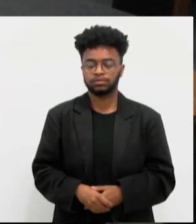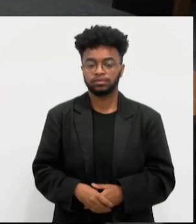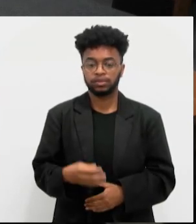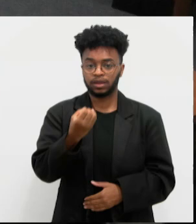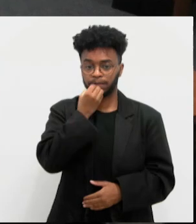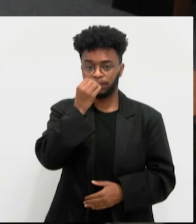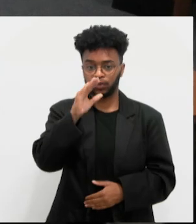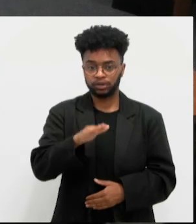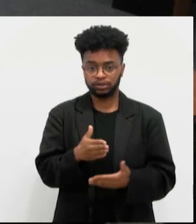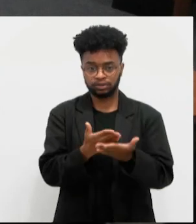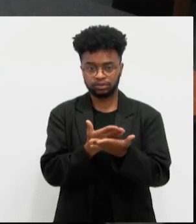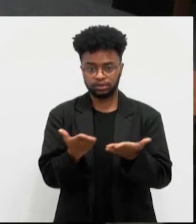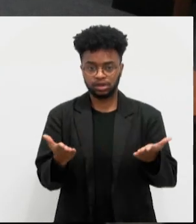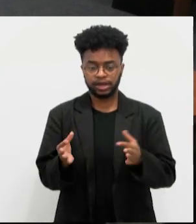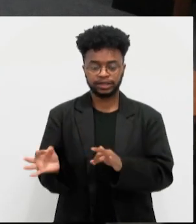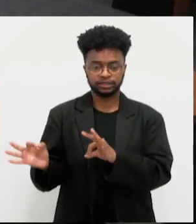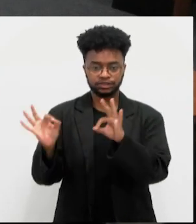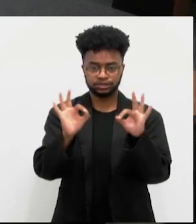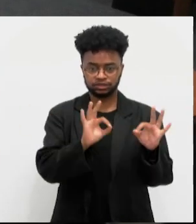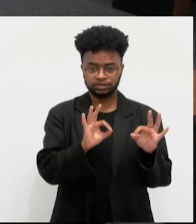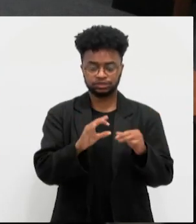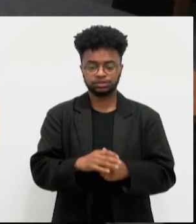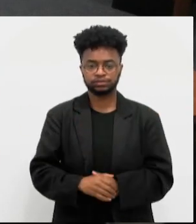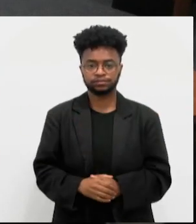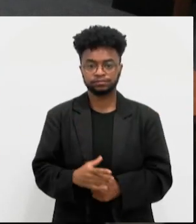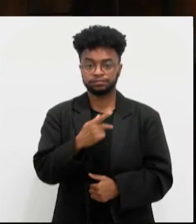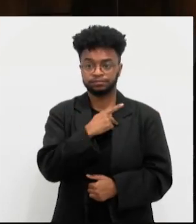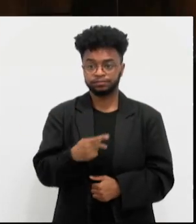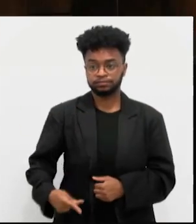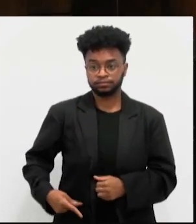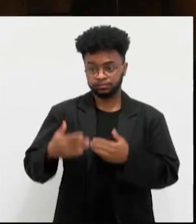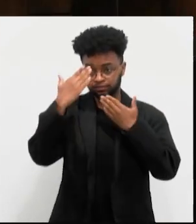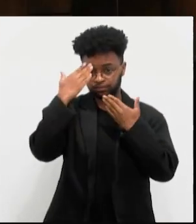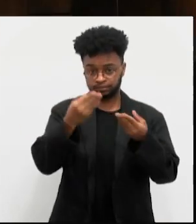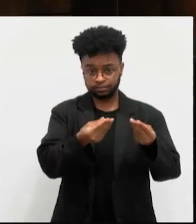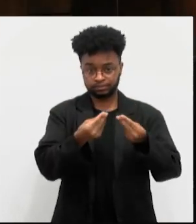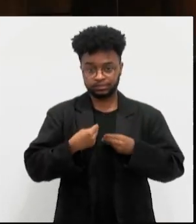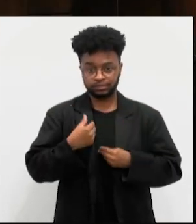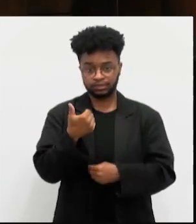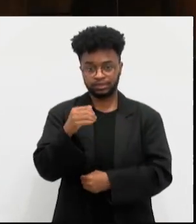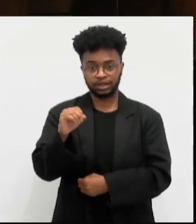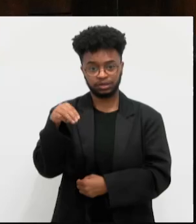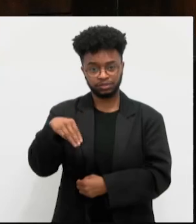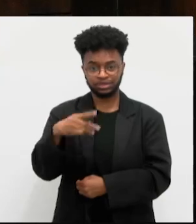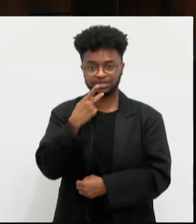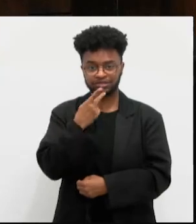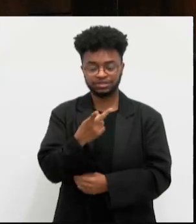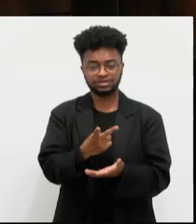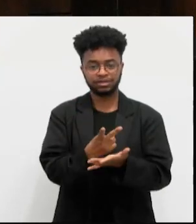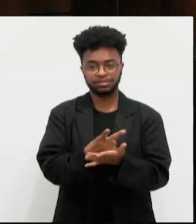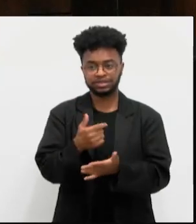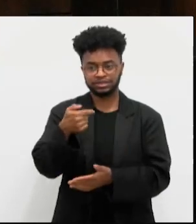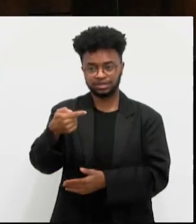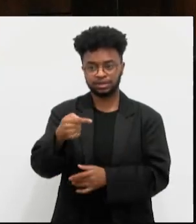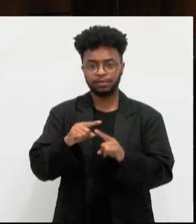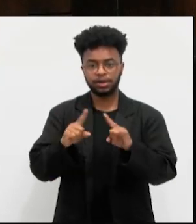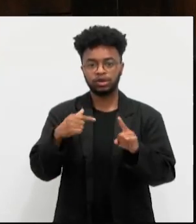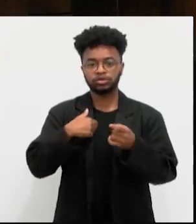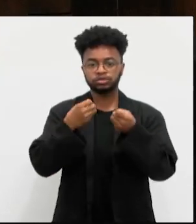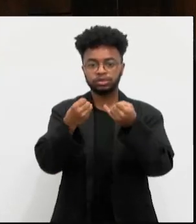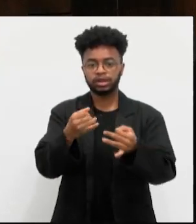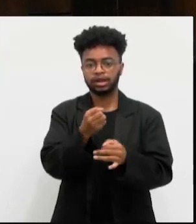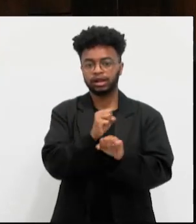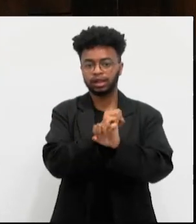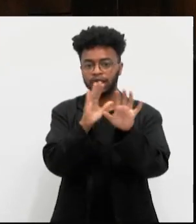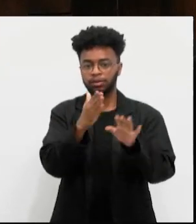Boa tarde para todos que nos assistem. Presidente, muito obrigado por esses 10 minutos, sempre são 7. Só quero deixar uma coisa clara para vocês em questão